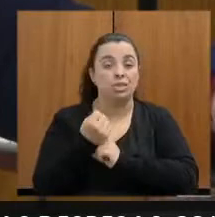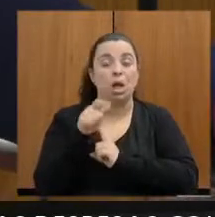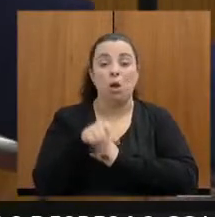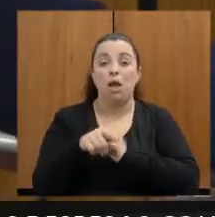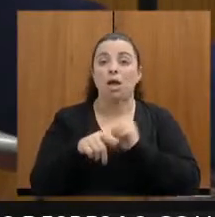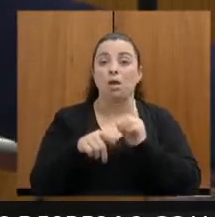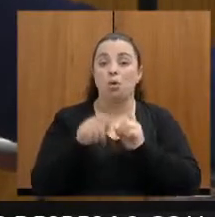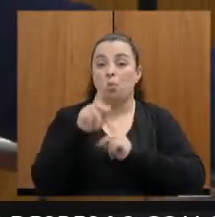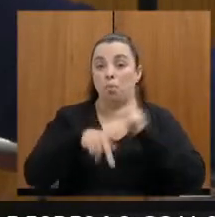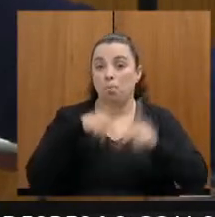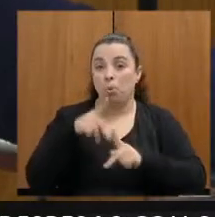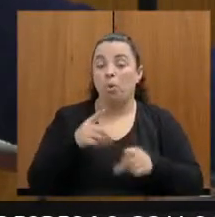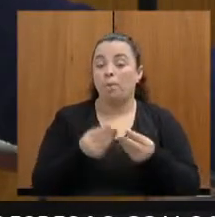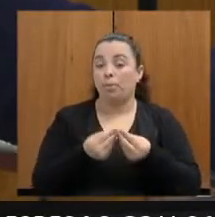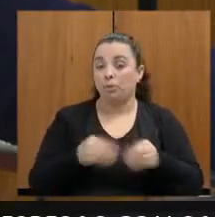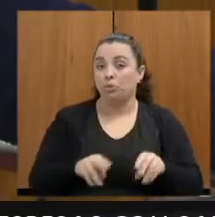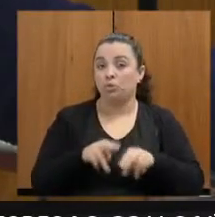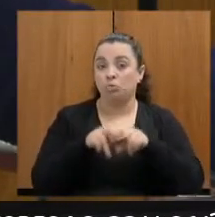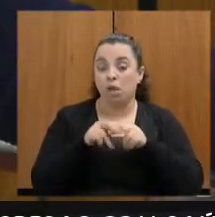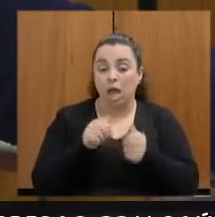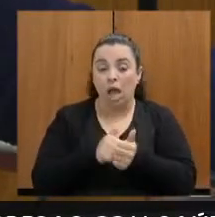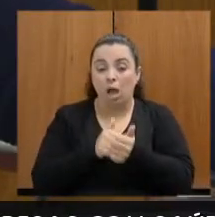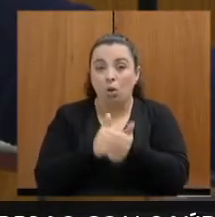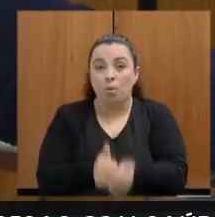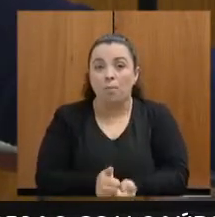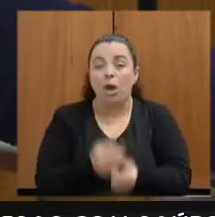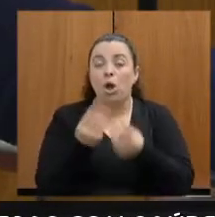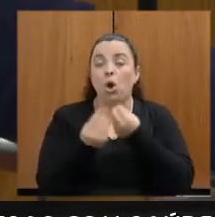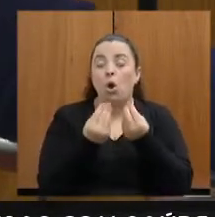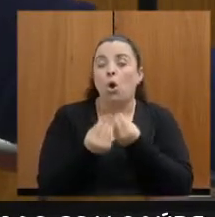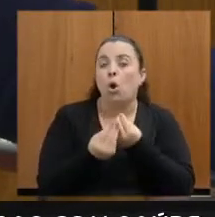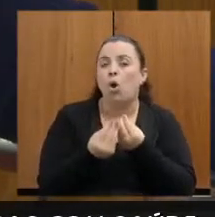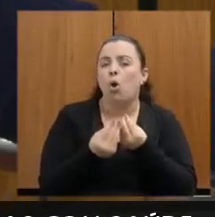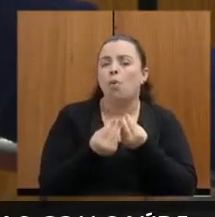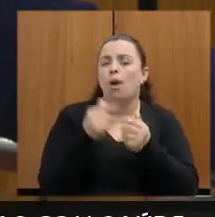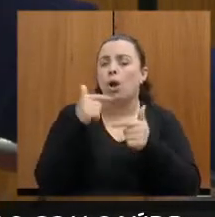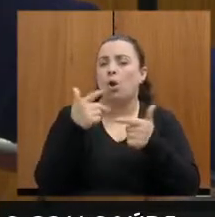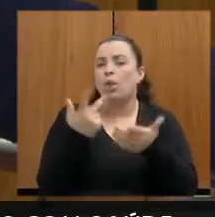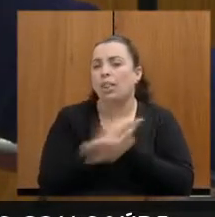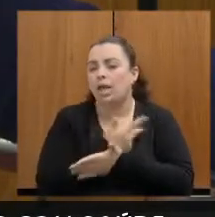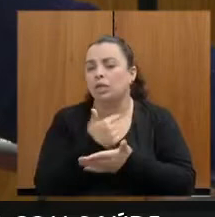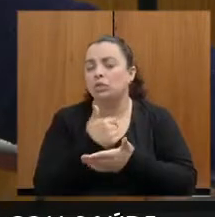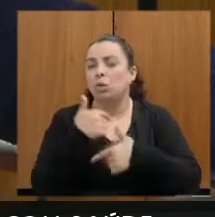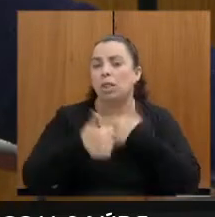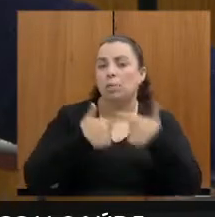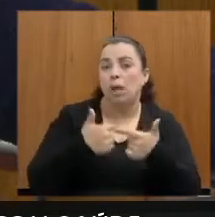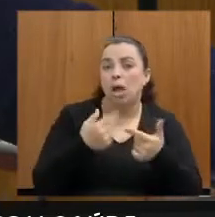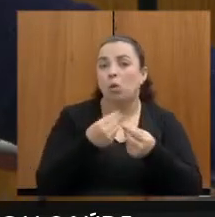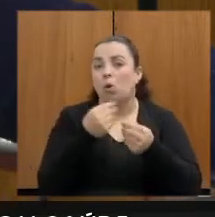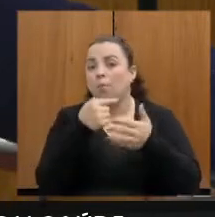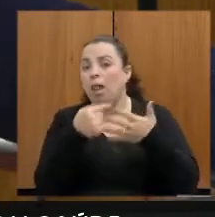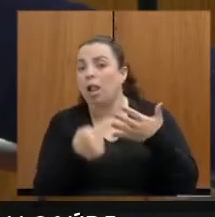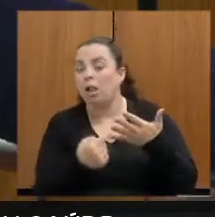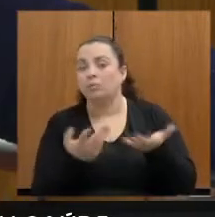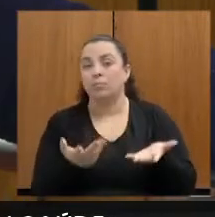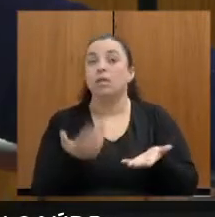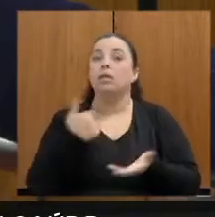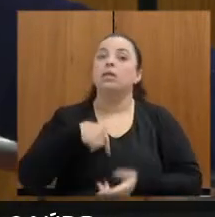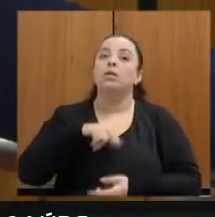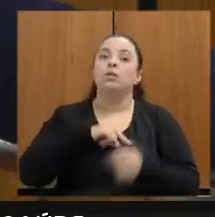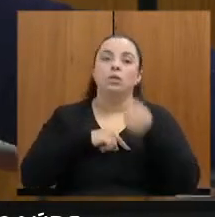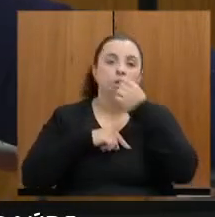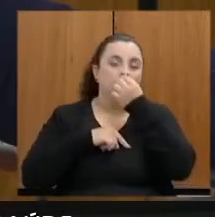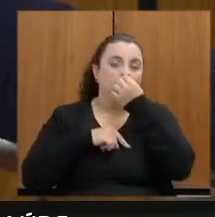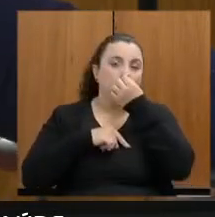fato prejudicada em relação ao acompanhamento da prestação do serviço e para nós aí não é para o secretário para nós né que foi